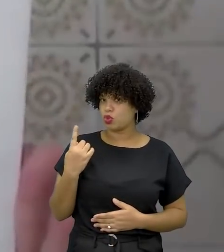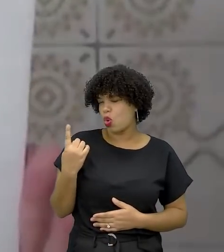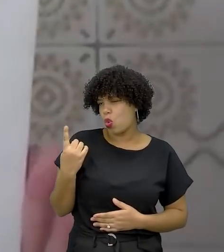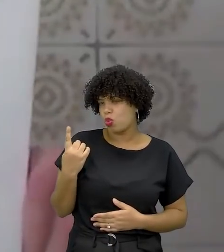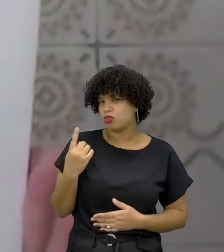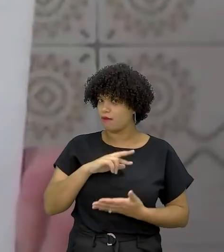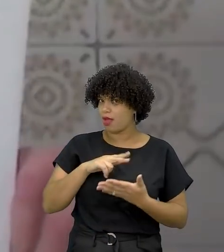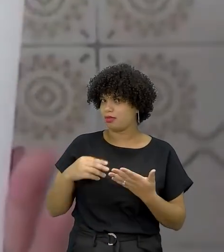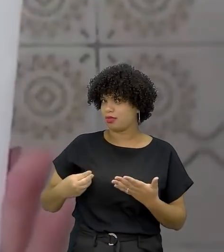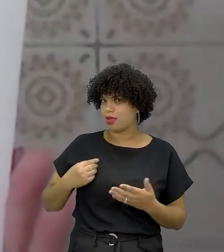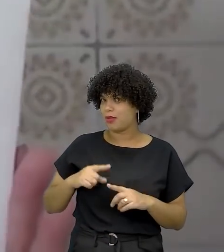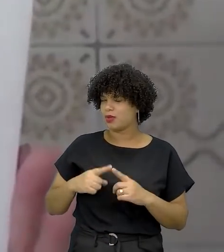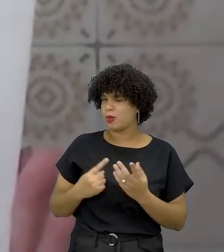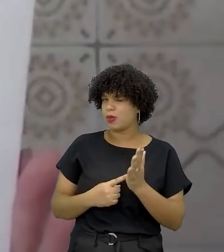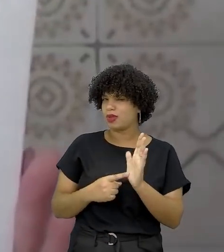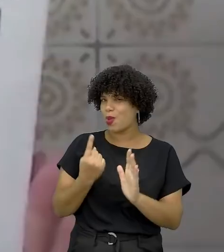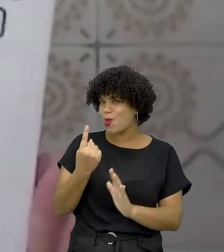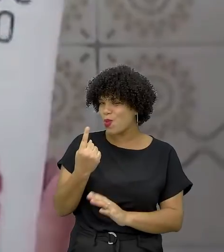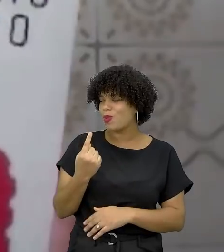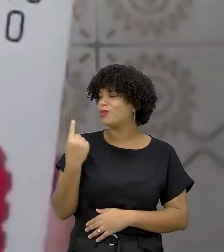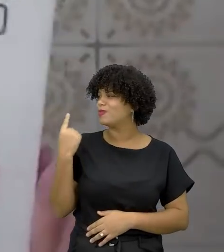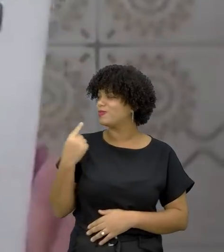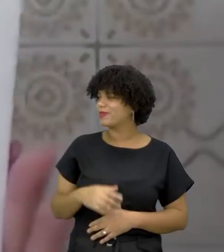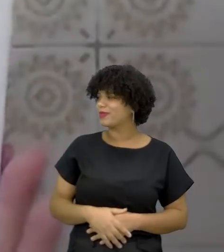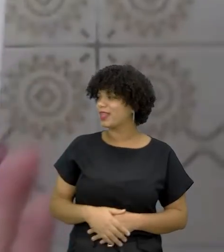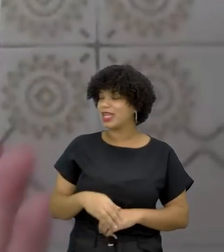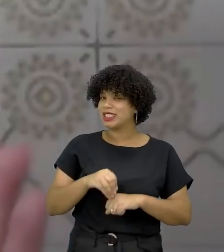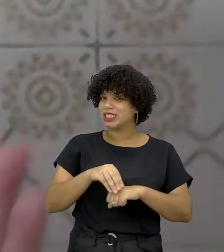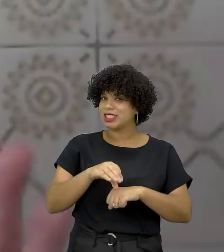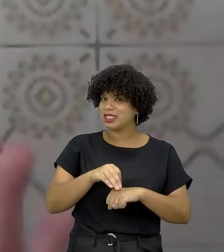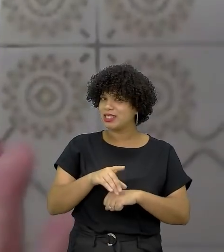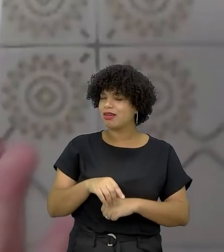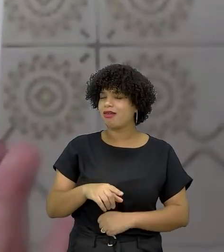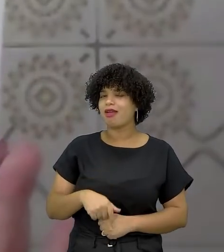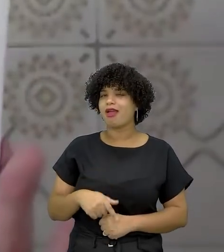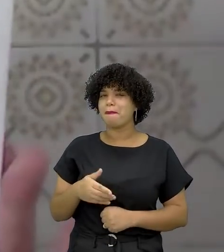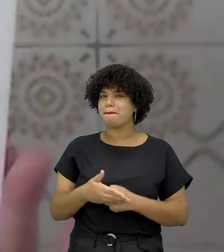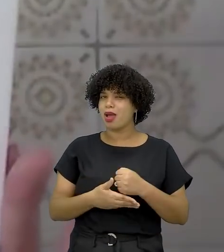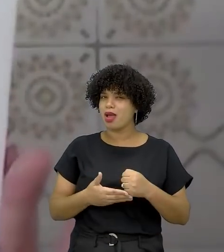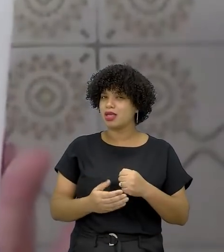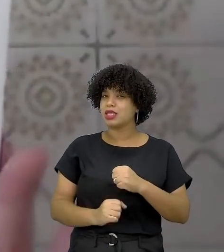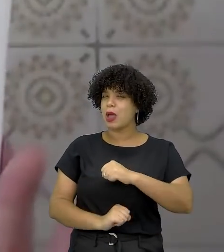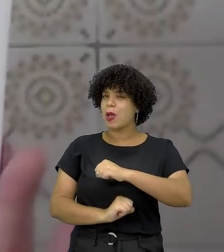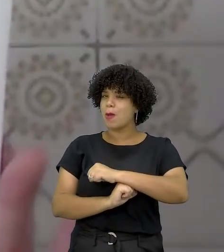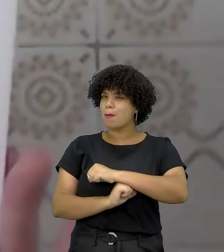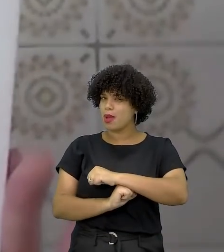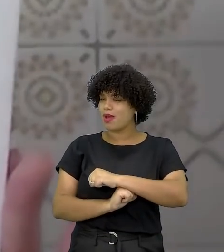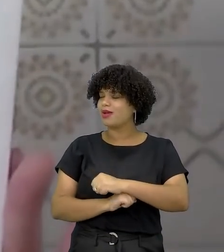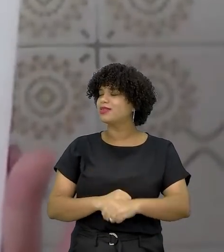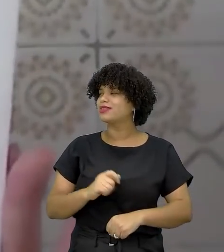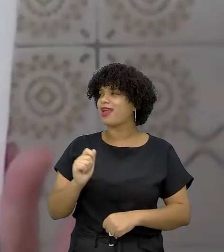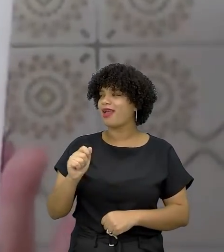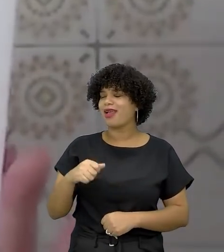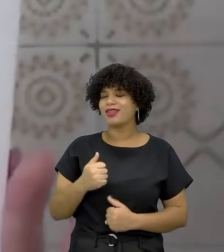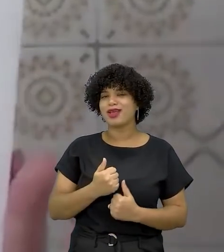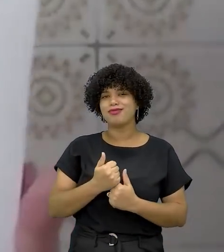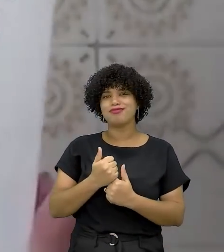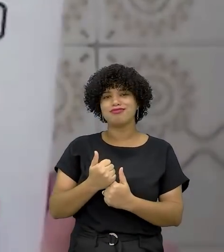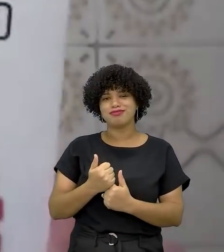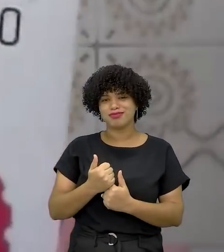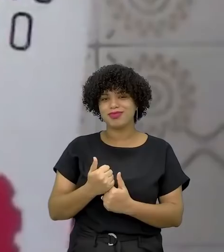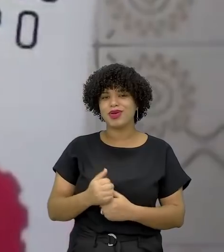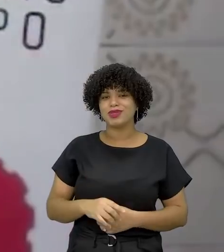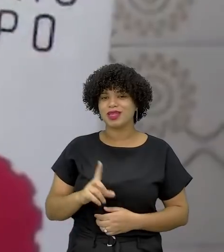não tiveram oportunidade e têm um tempo, né, oportunidade de ler, a gente tem aqui, Planejando o Trabalho em Grupos,